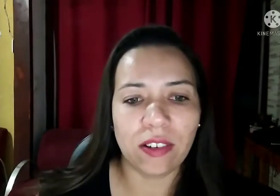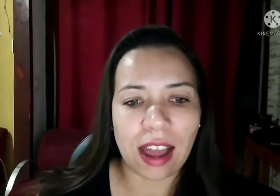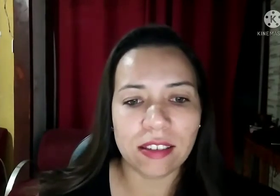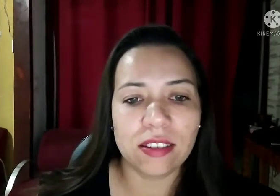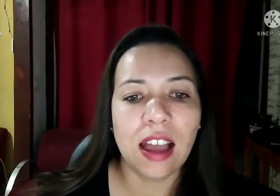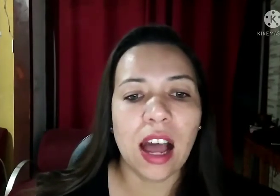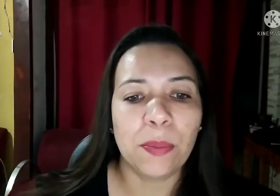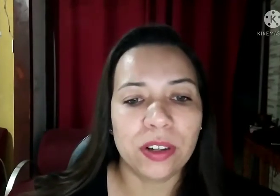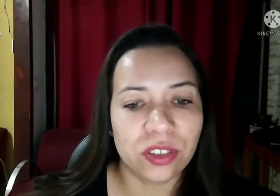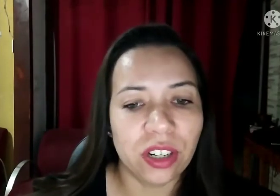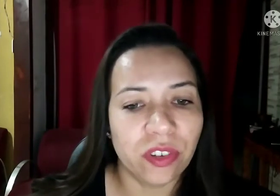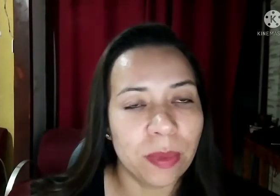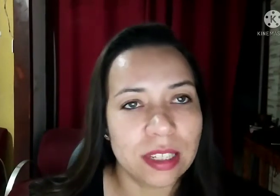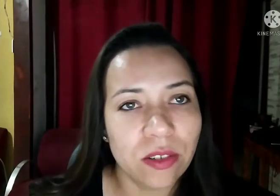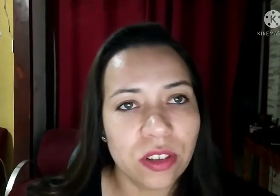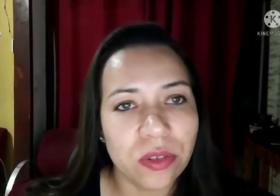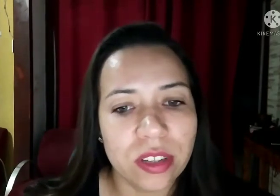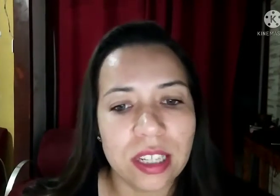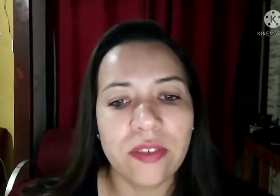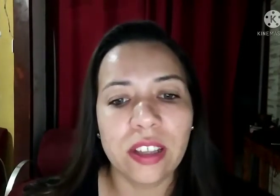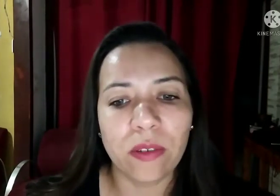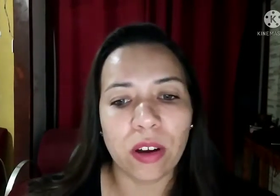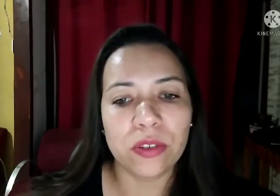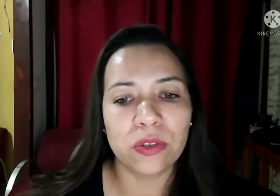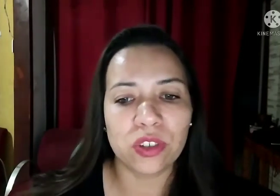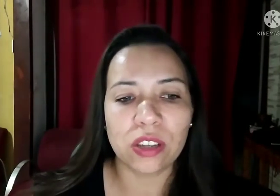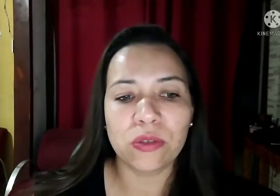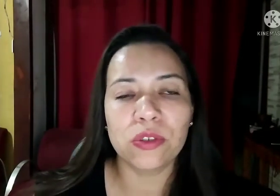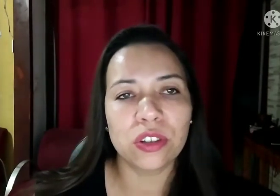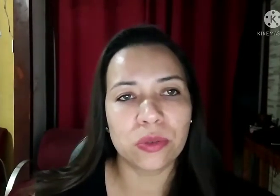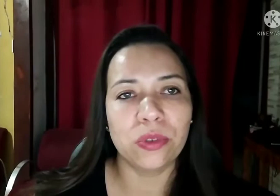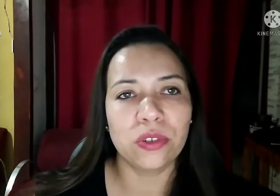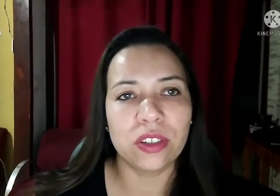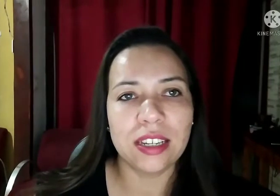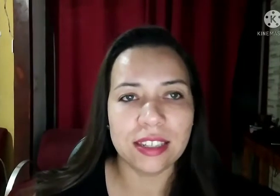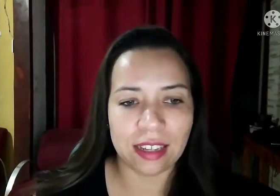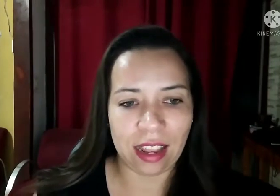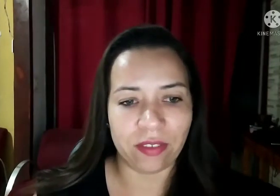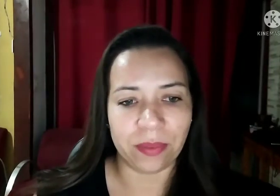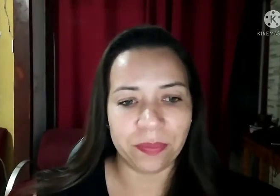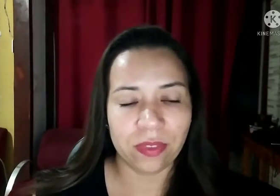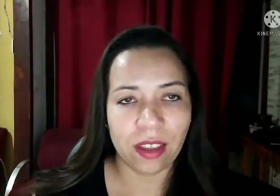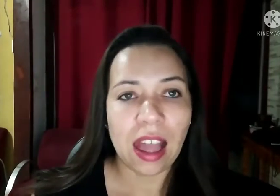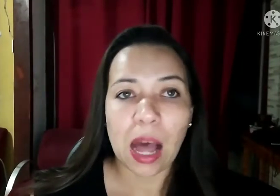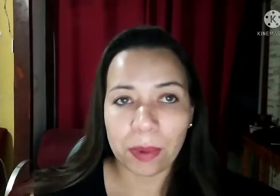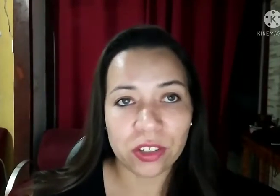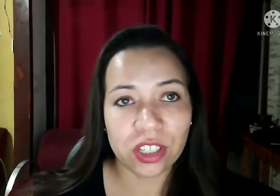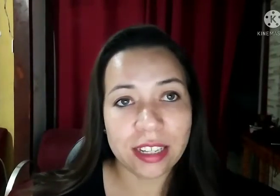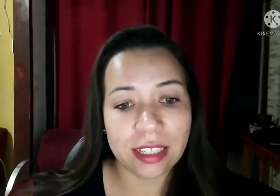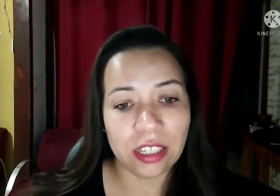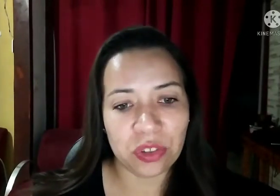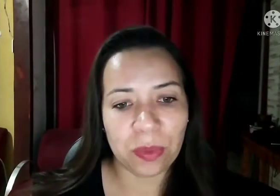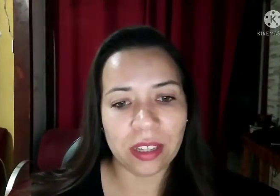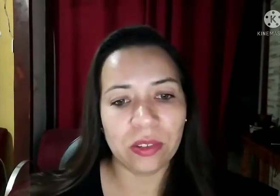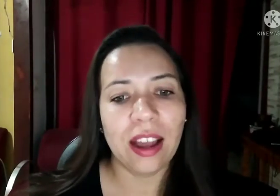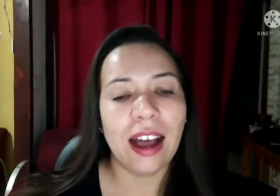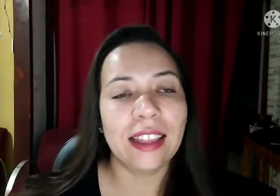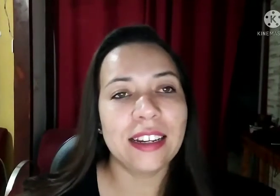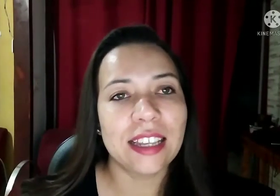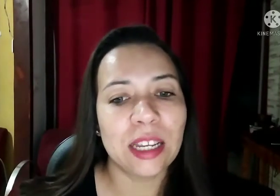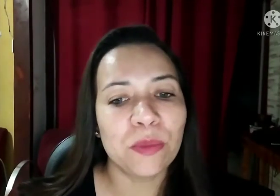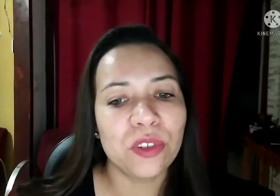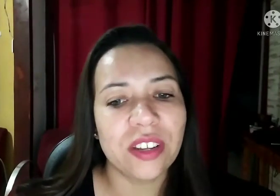sentidos instaurados a partir da formação discursiva na qual o sujeito do discurso se inscreve. A partir desse